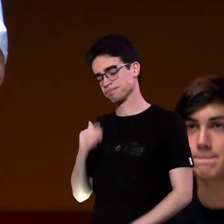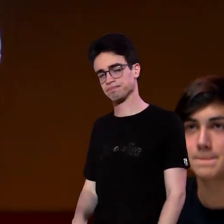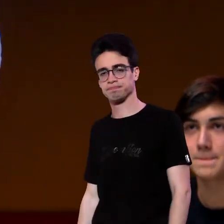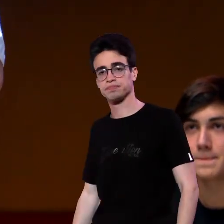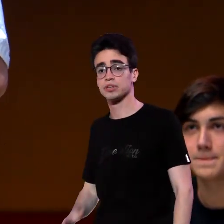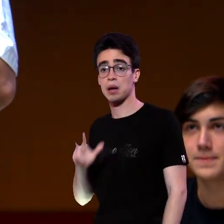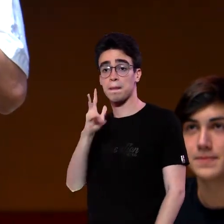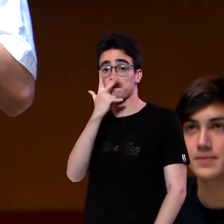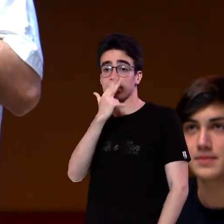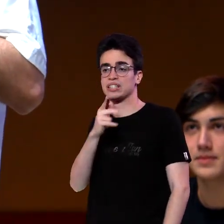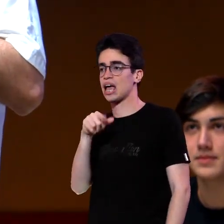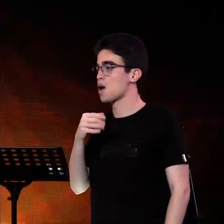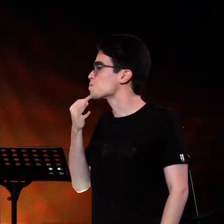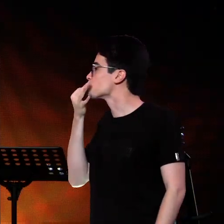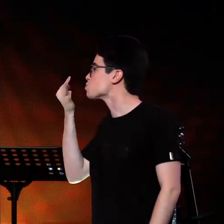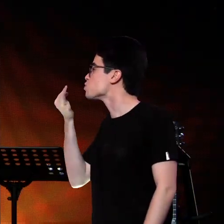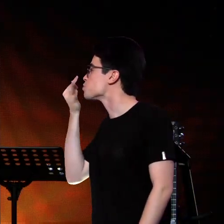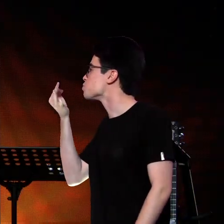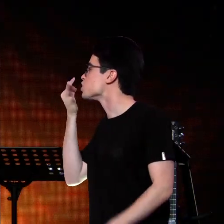uma proposta de investigação.